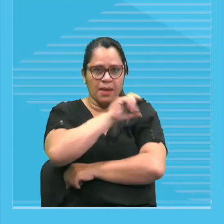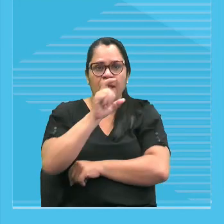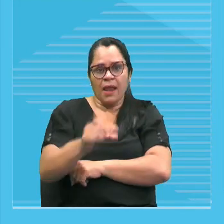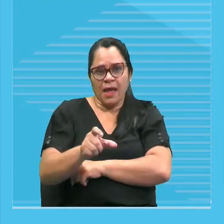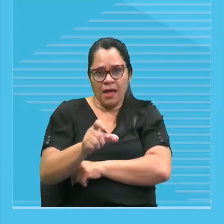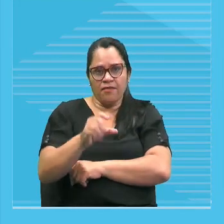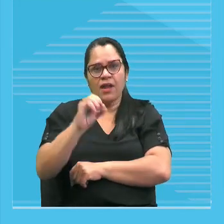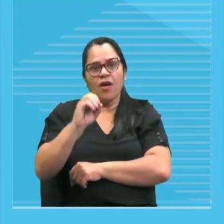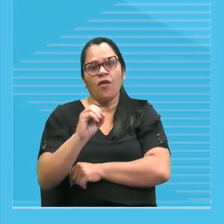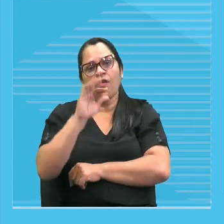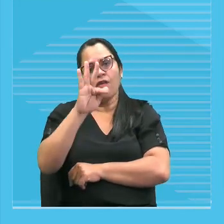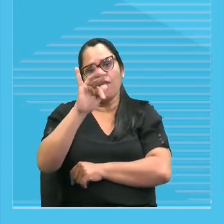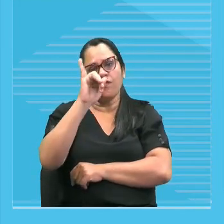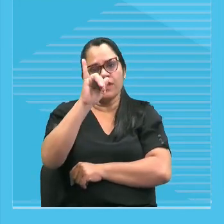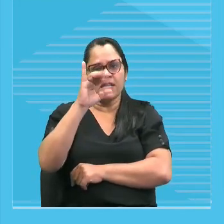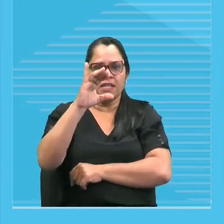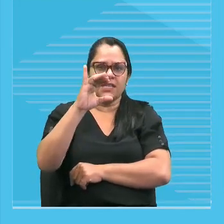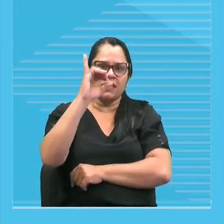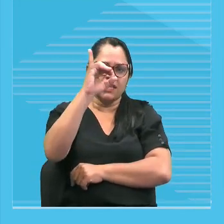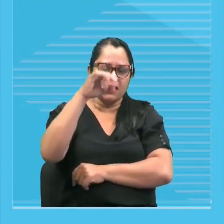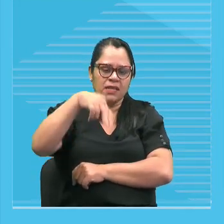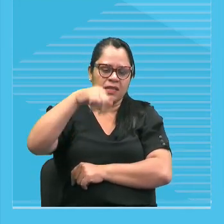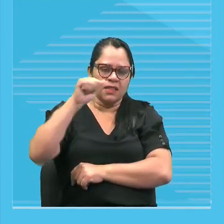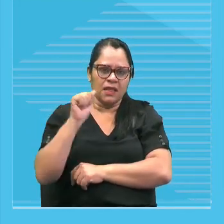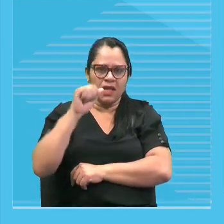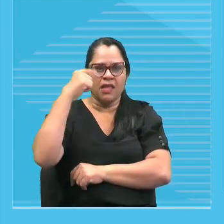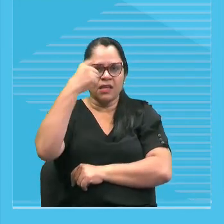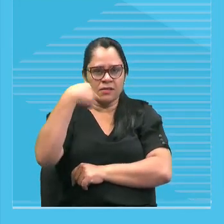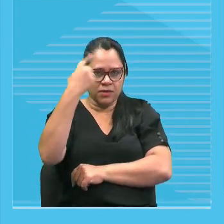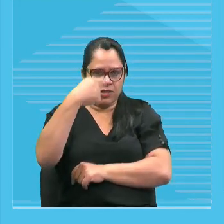em espanhol significa escritório